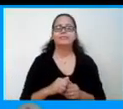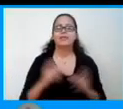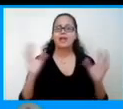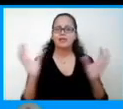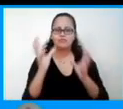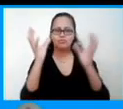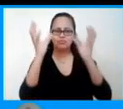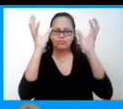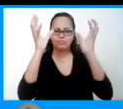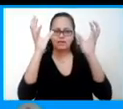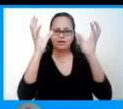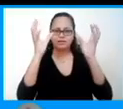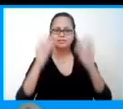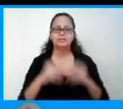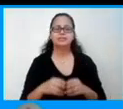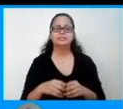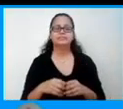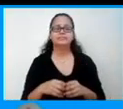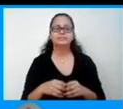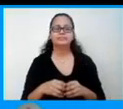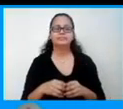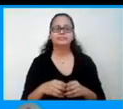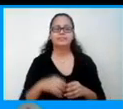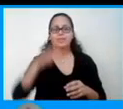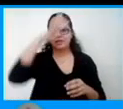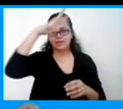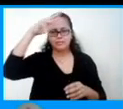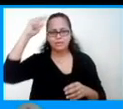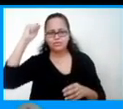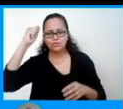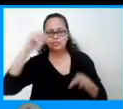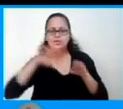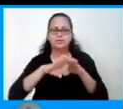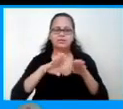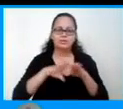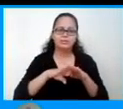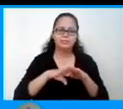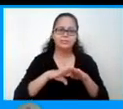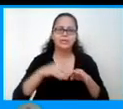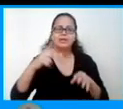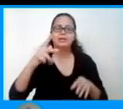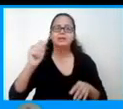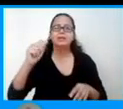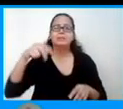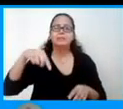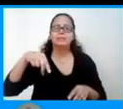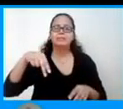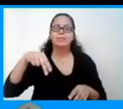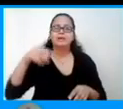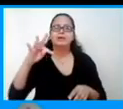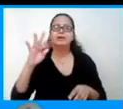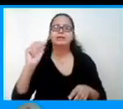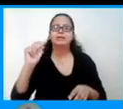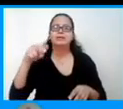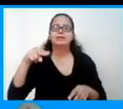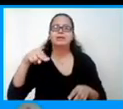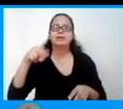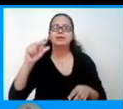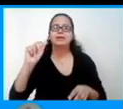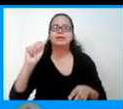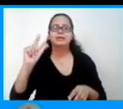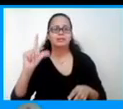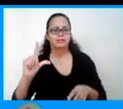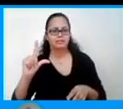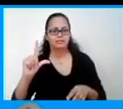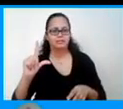fumaça de Amazônia e Pantanal começa a chegar às cidades do sul e do sudeste. Então a fumaça aí produzida por essas queimadas que estão acontecendo